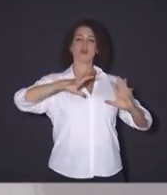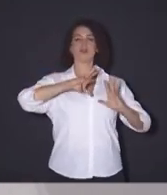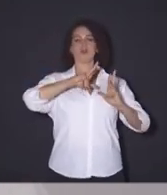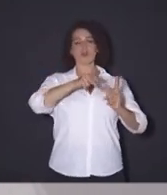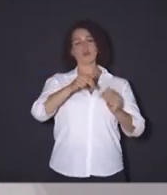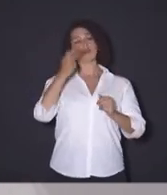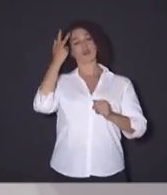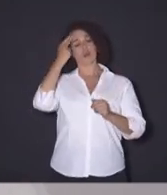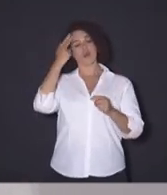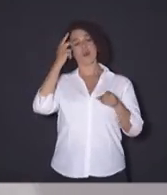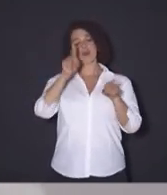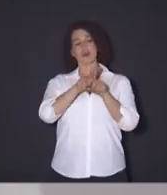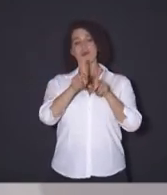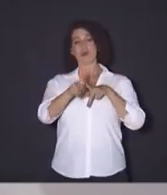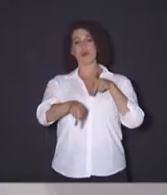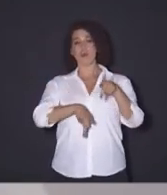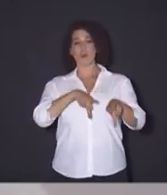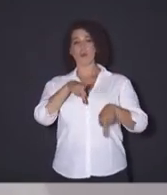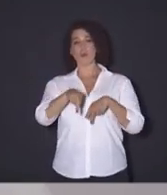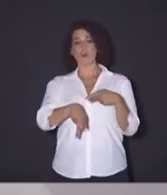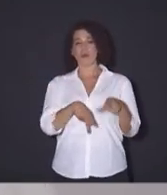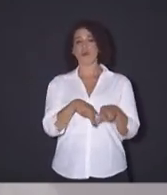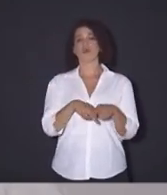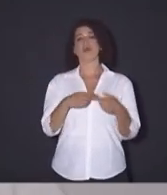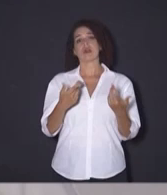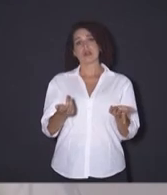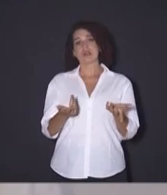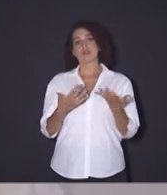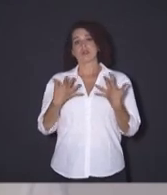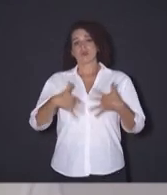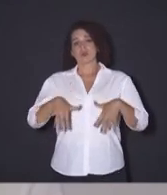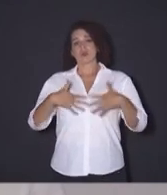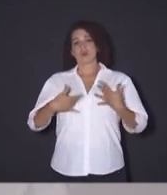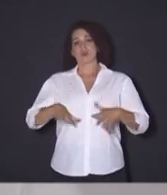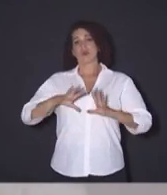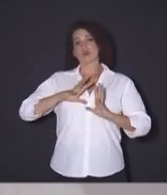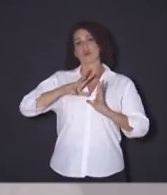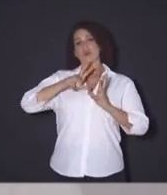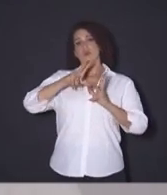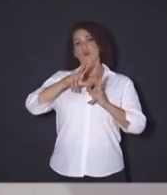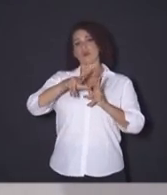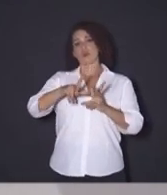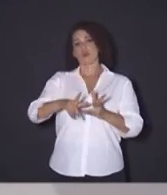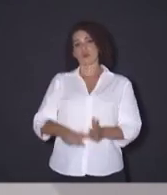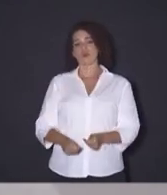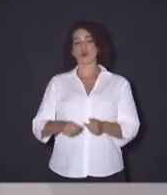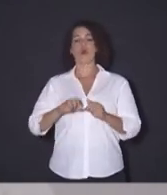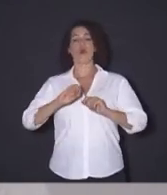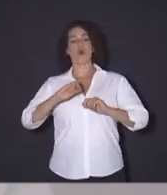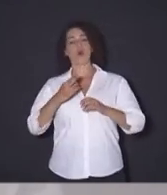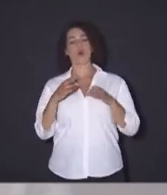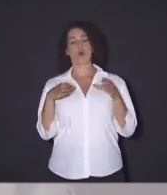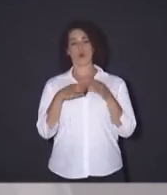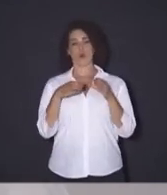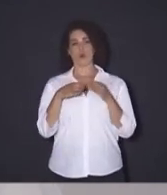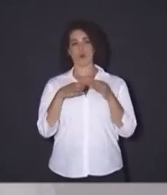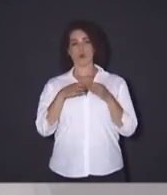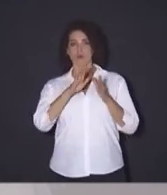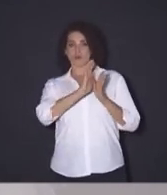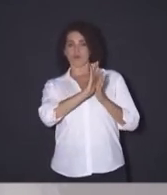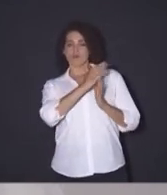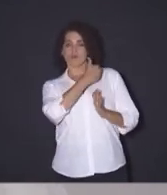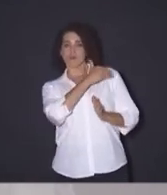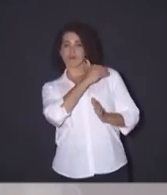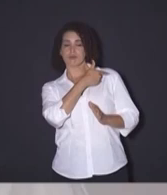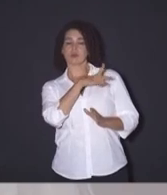povos em situação de vulnerabilidade social no mundo né de depressões o grupos historicamente discriminados sejam eles